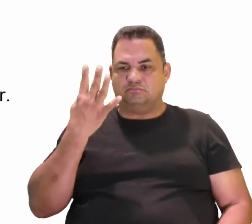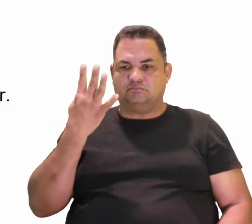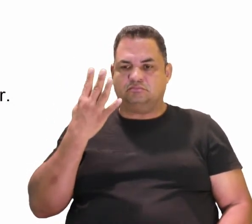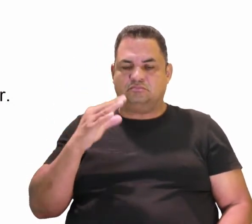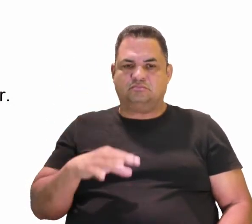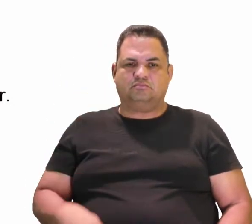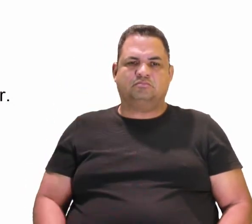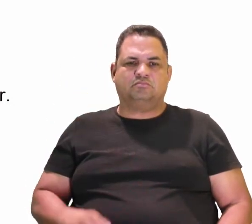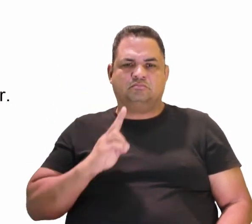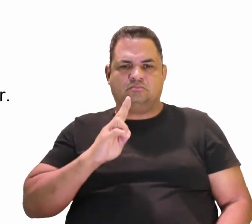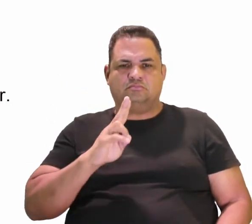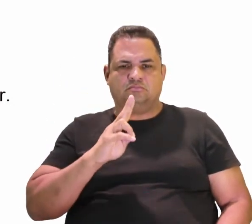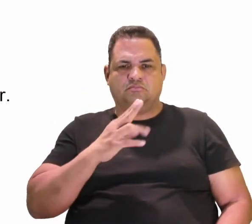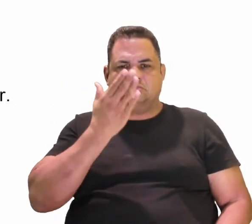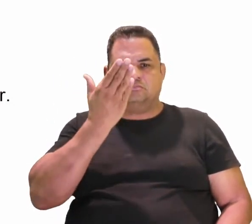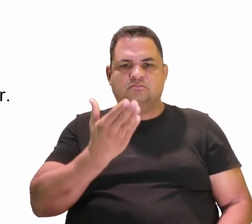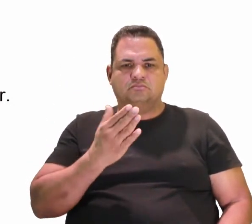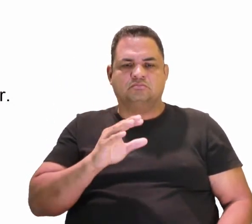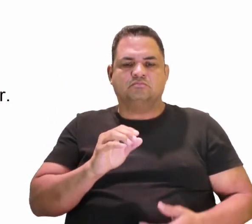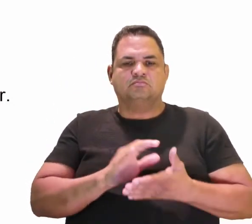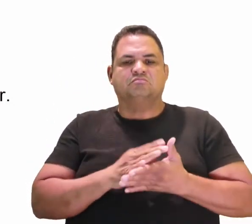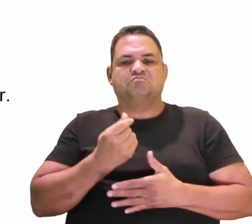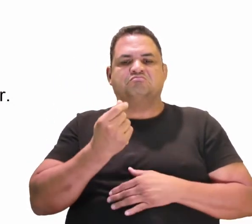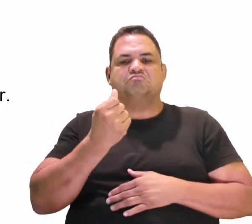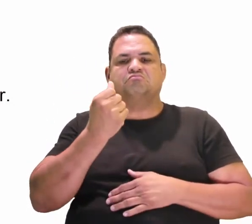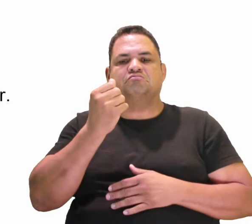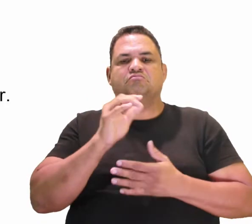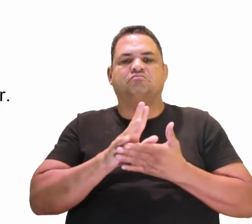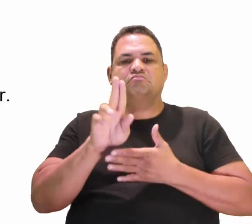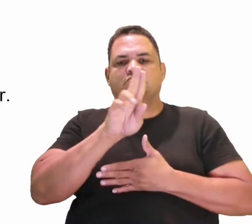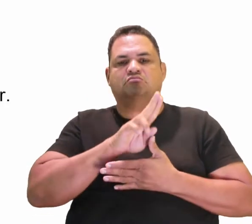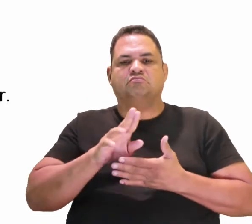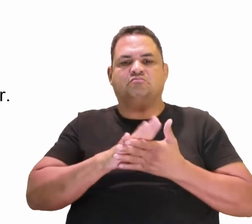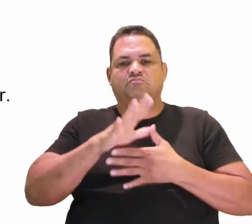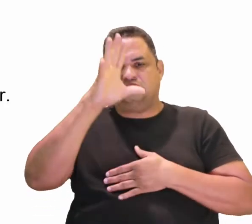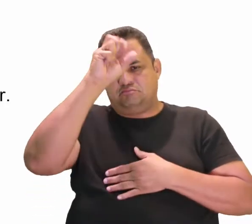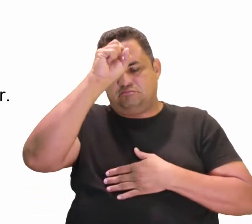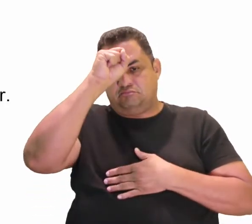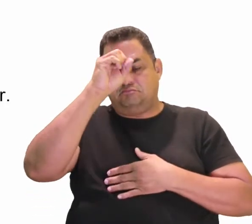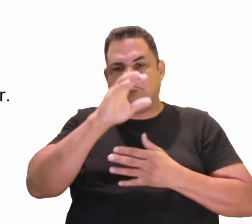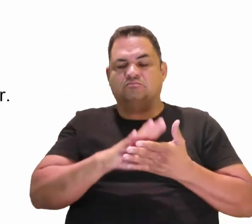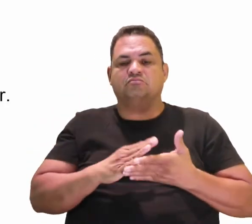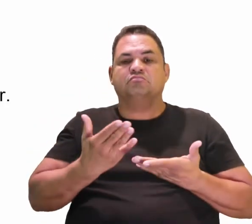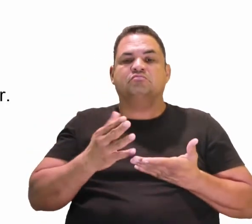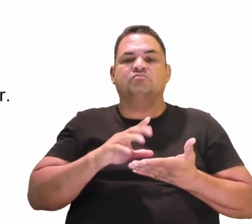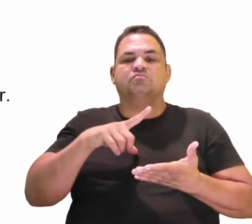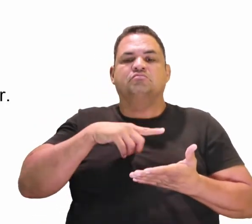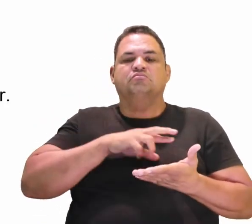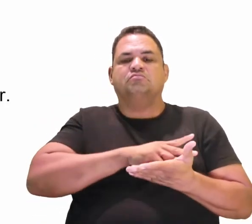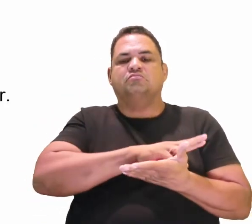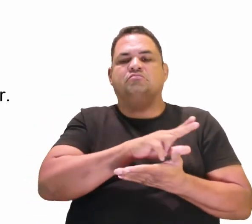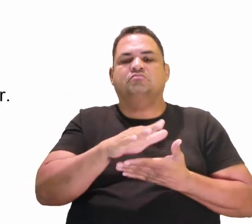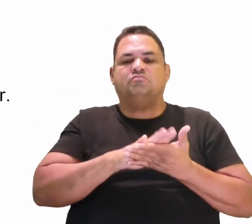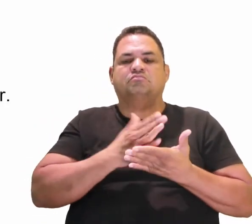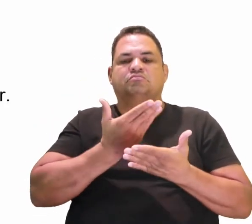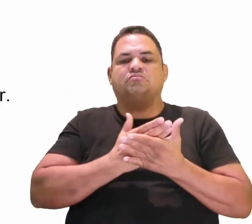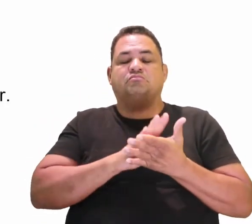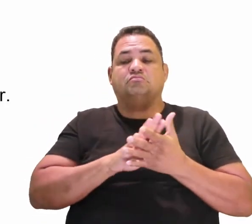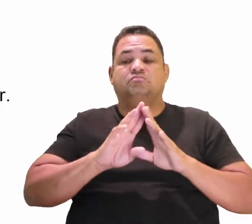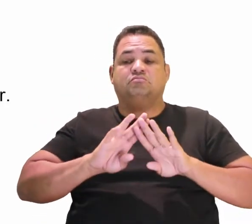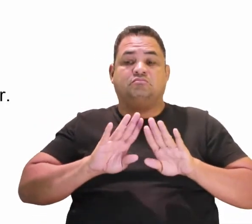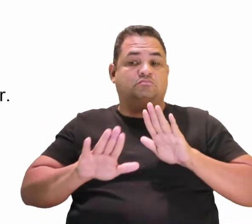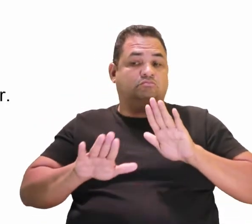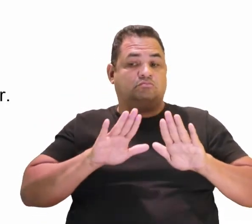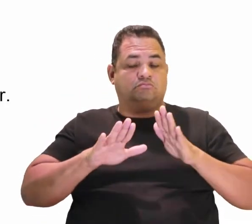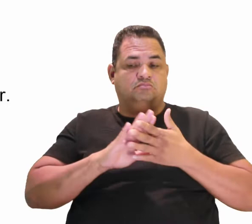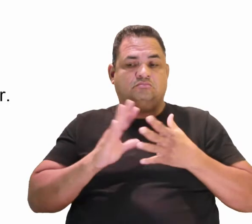keep é manter, o spend é gastar, learn é aprender e o take ele vai ter várias traduções dependendo do contexto. Ainda